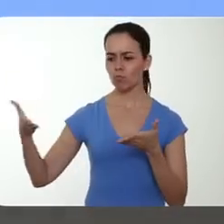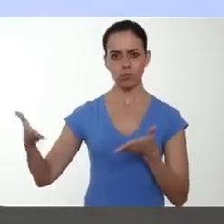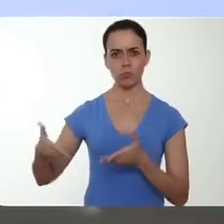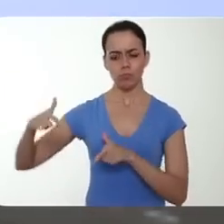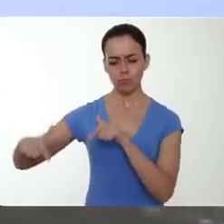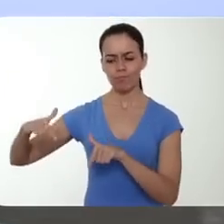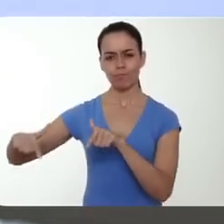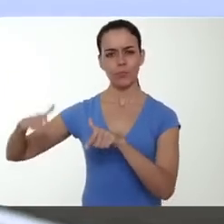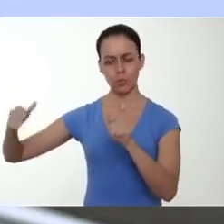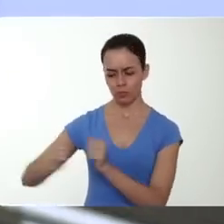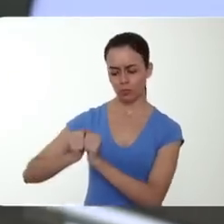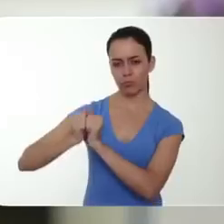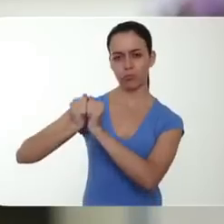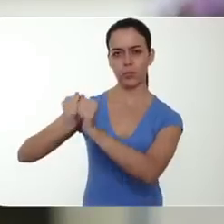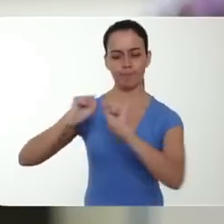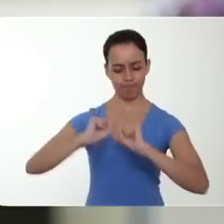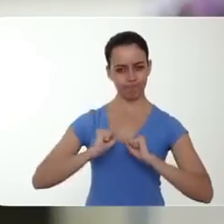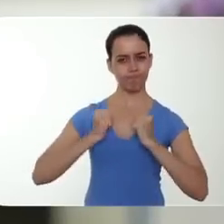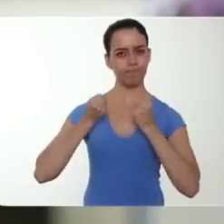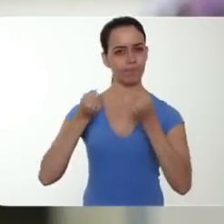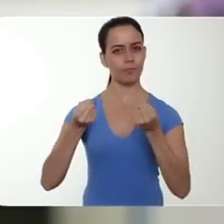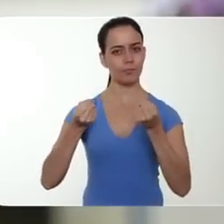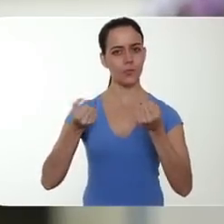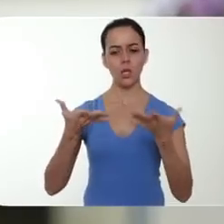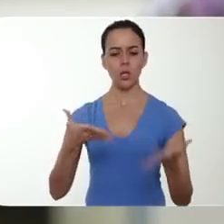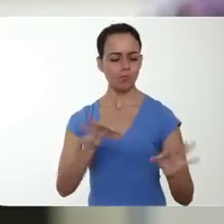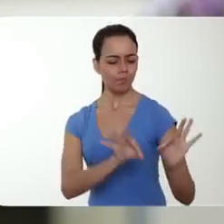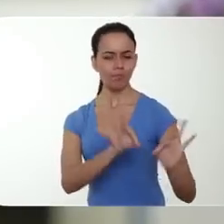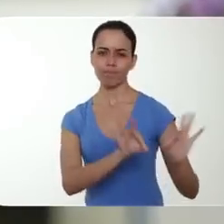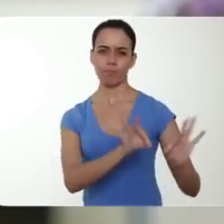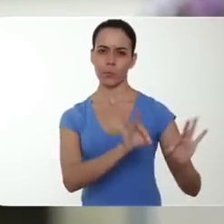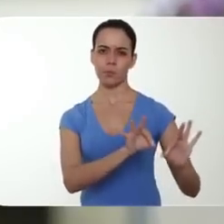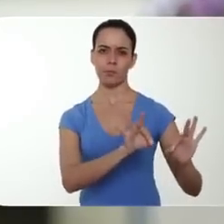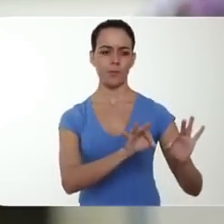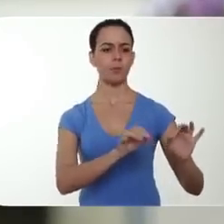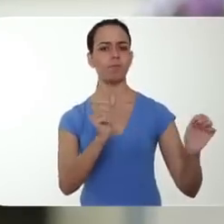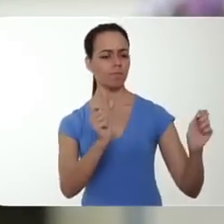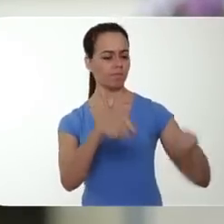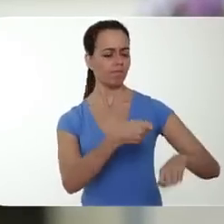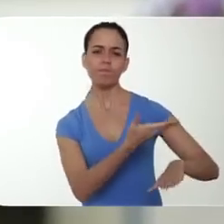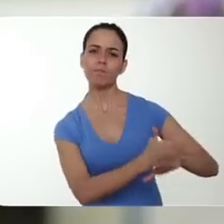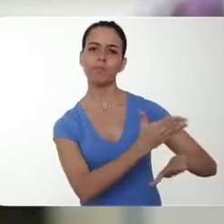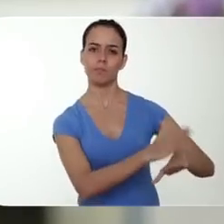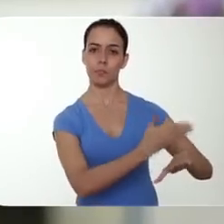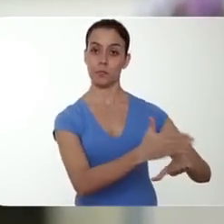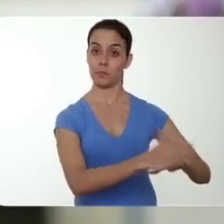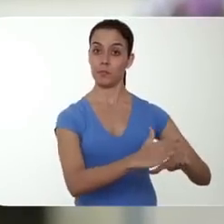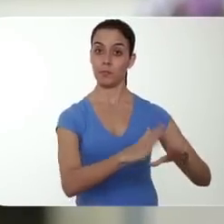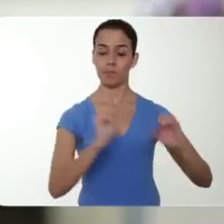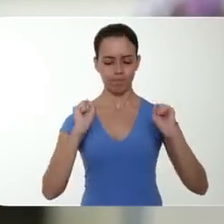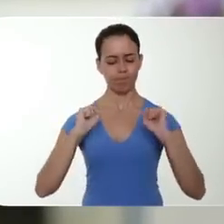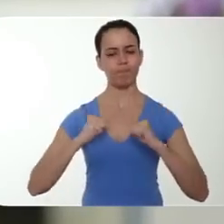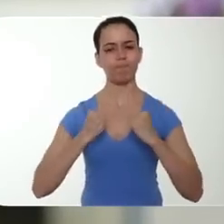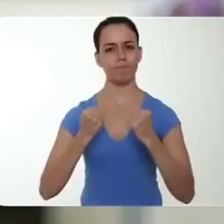trabalhando junto, nós somos mais fortes, né? A hora que a gente junta todo o planejamento, com a capacidade de execução em alto nível que a nossa força de